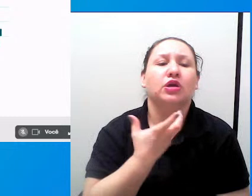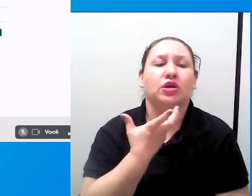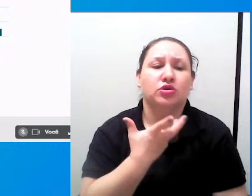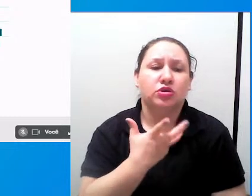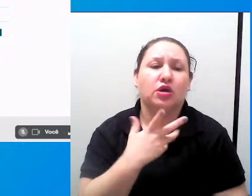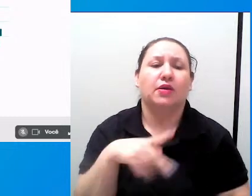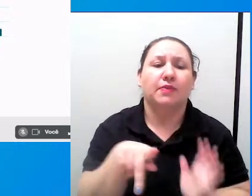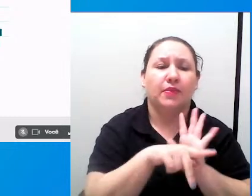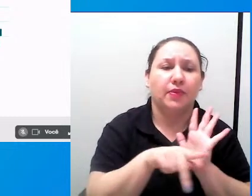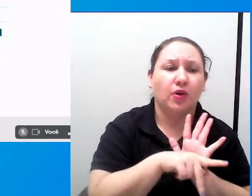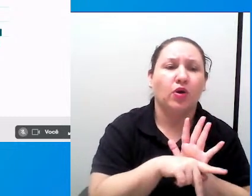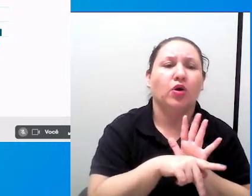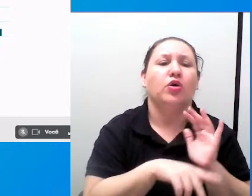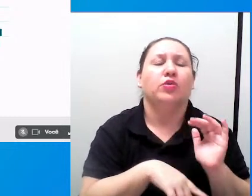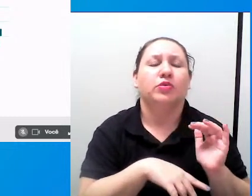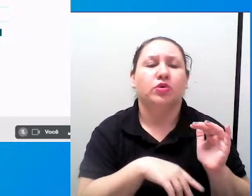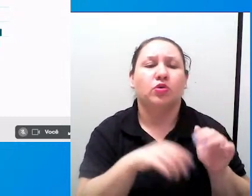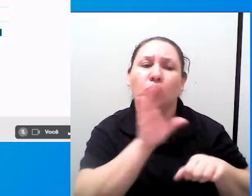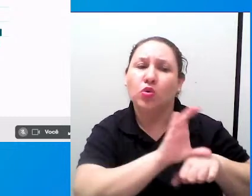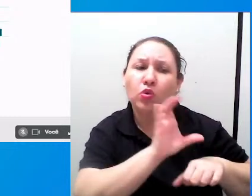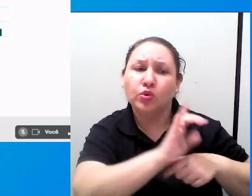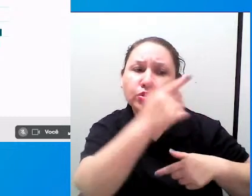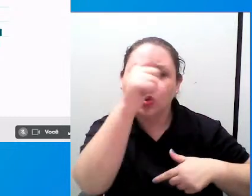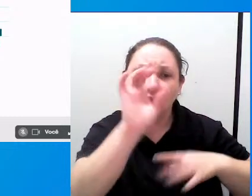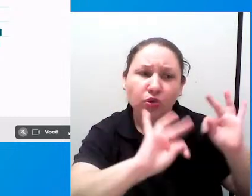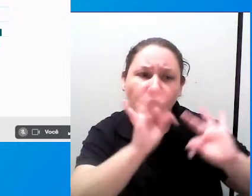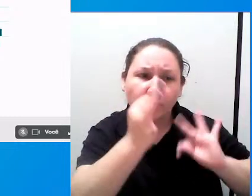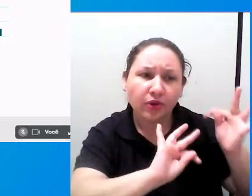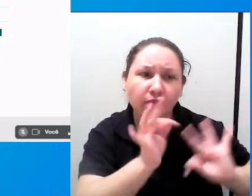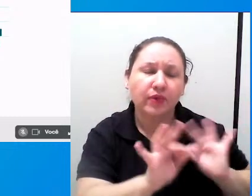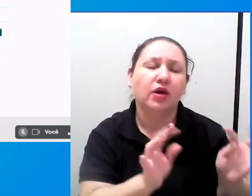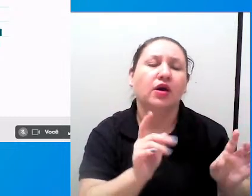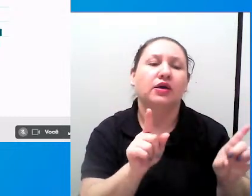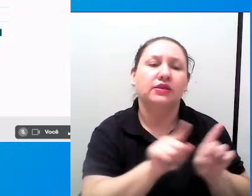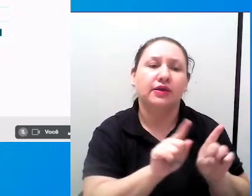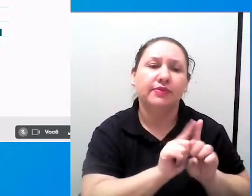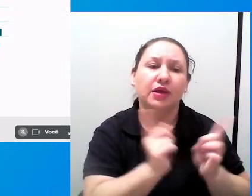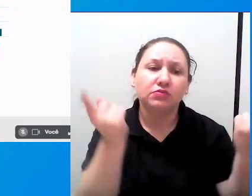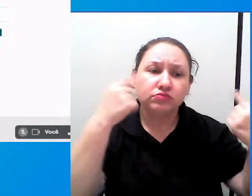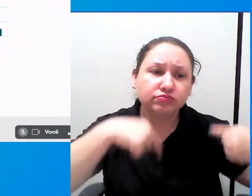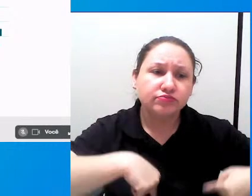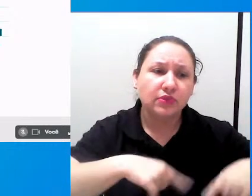da OBI, nem tanto, da robótica, eu li aqui errado, participar de robótica.